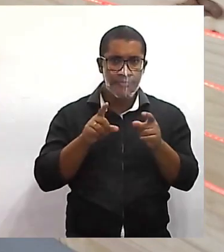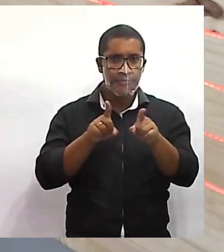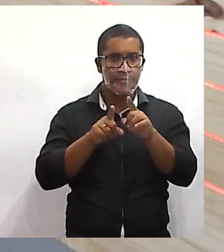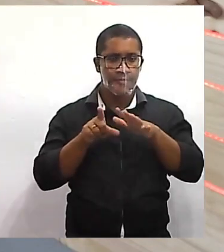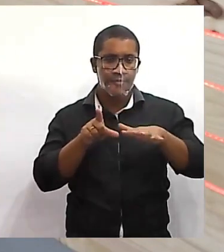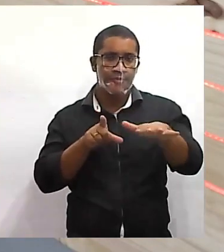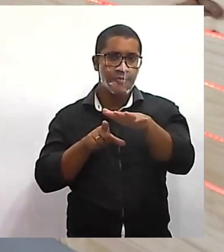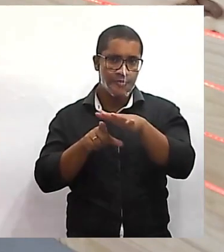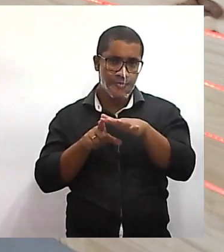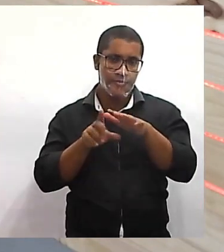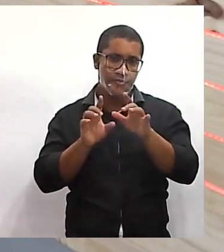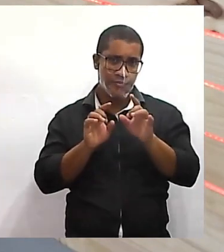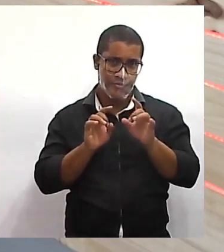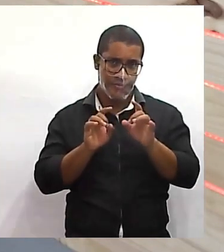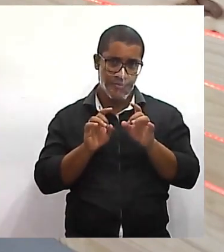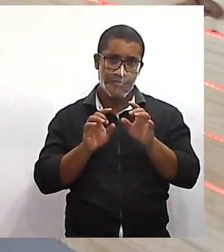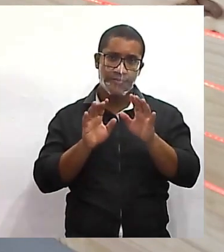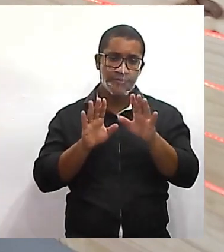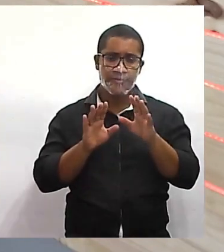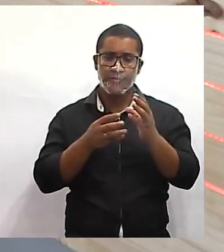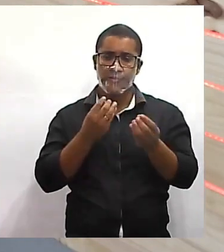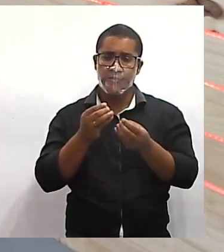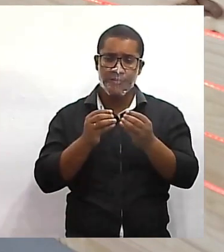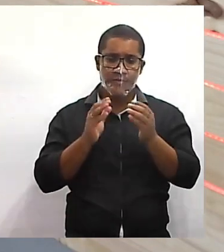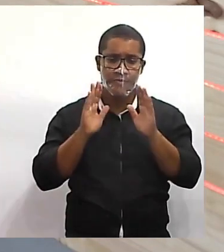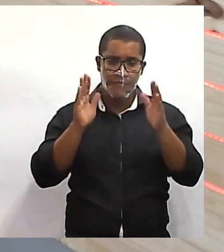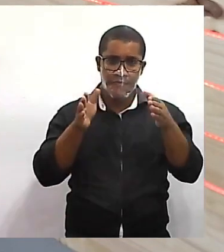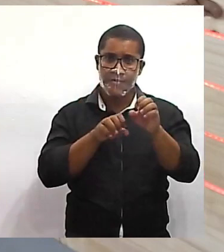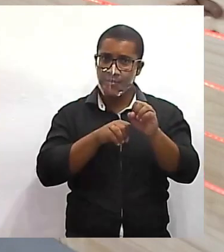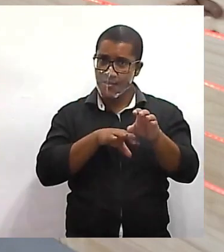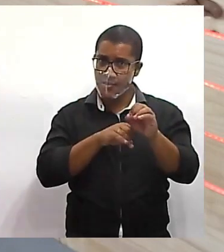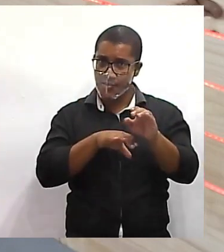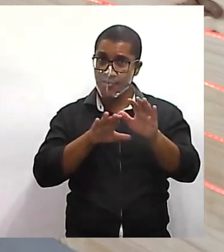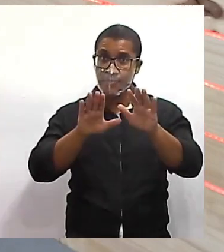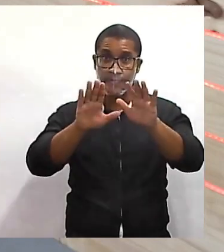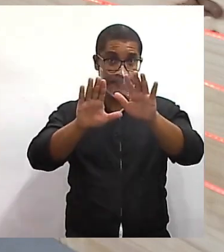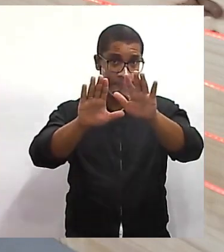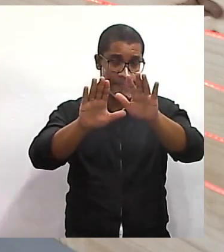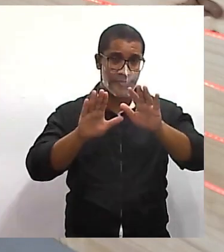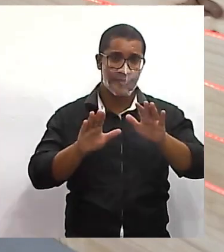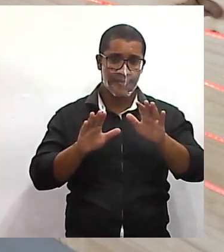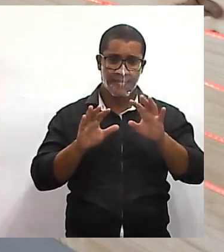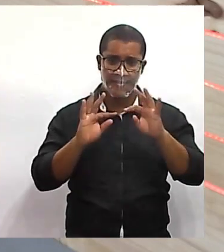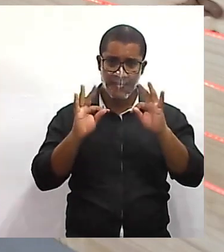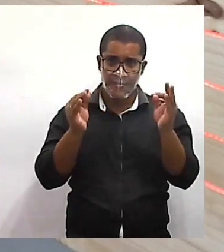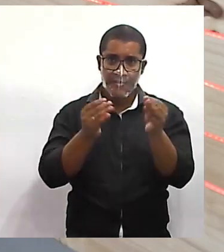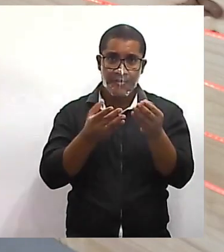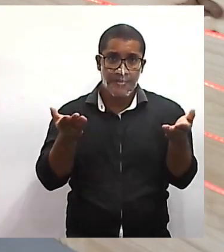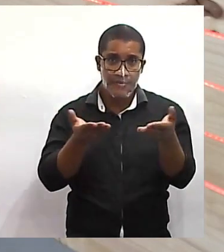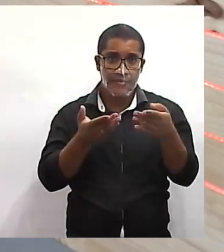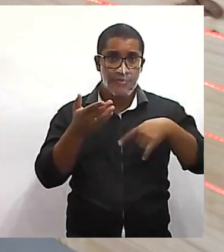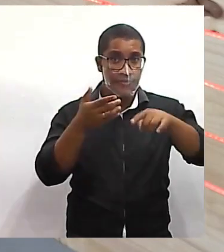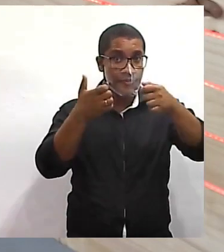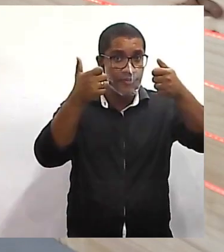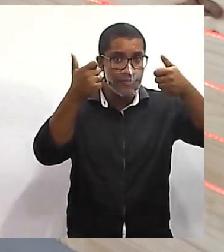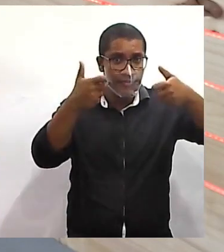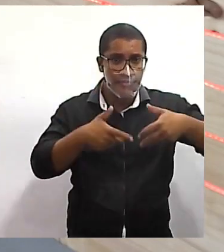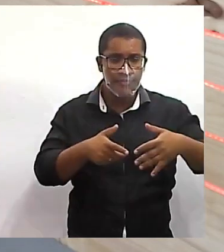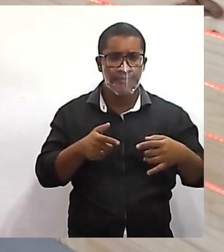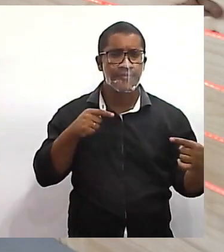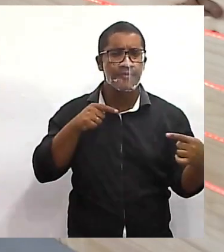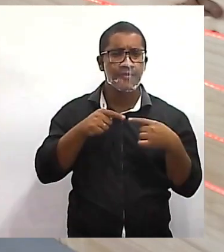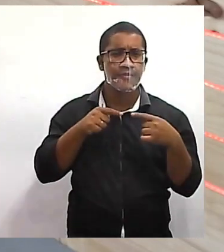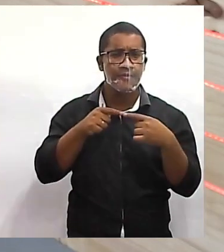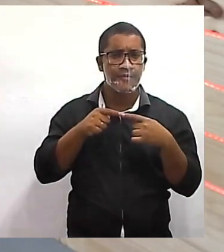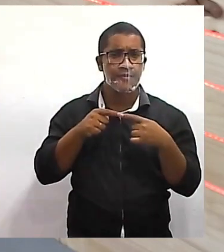dele e com o educacional. Mas tudo isso que nós estamos falando tem a ver